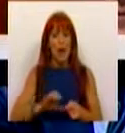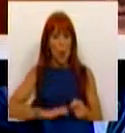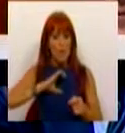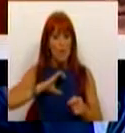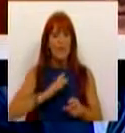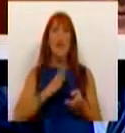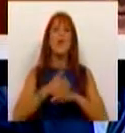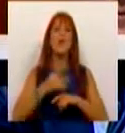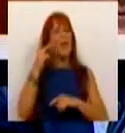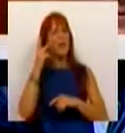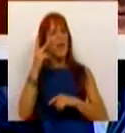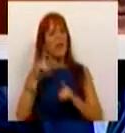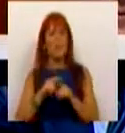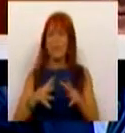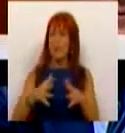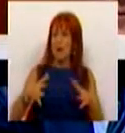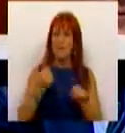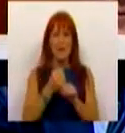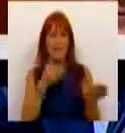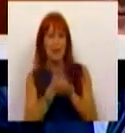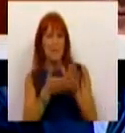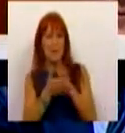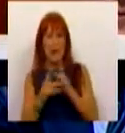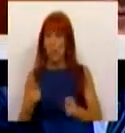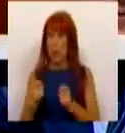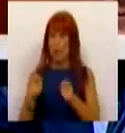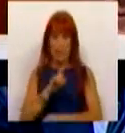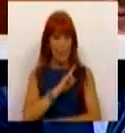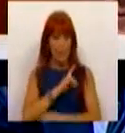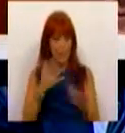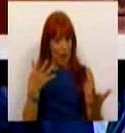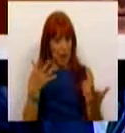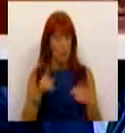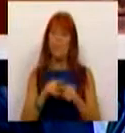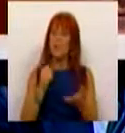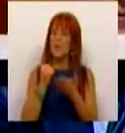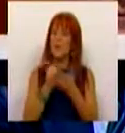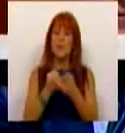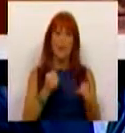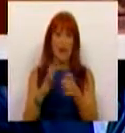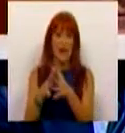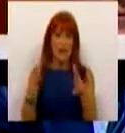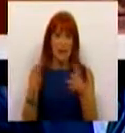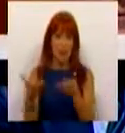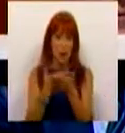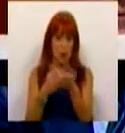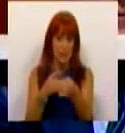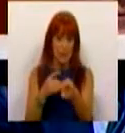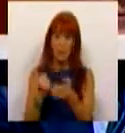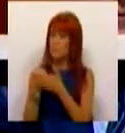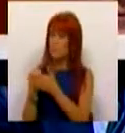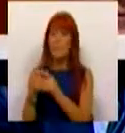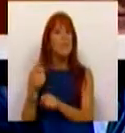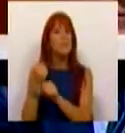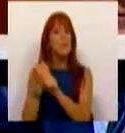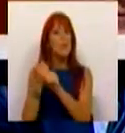e continuaremos a assistir ao crescimento do emprego, do investimento privado, sustentando o crescimento económico e sustentando